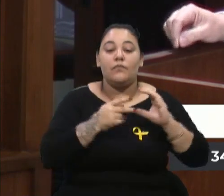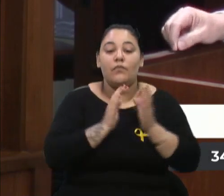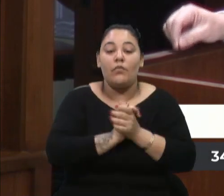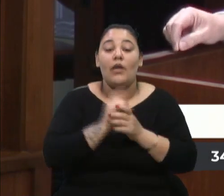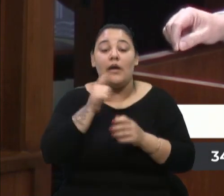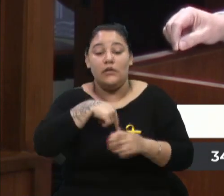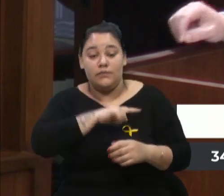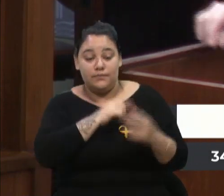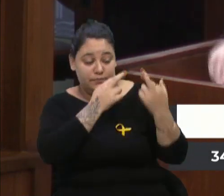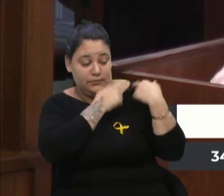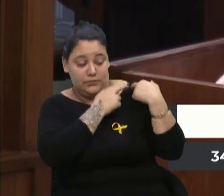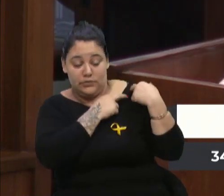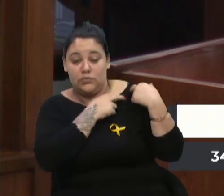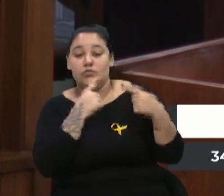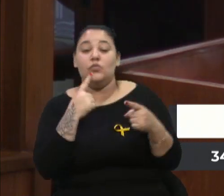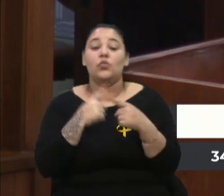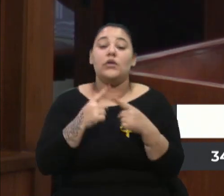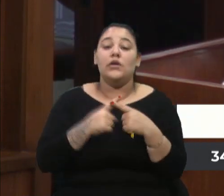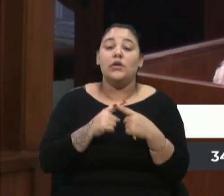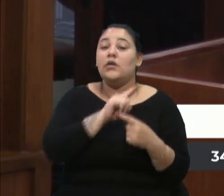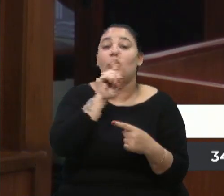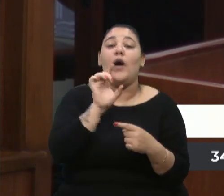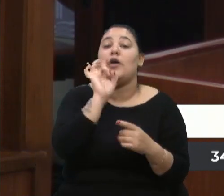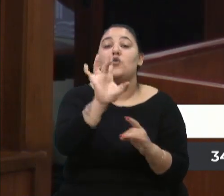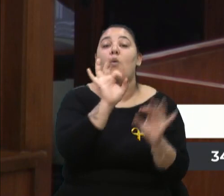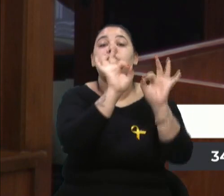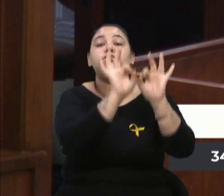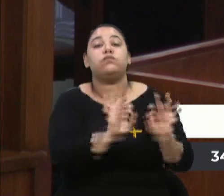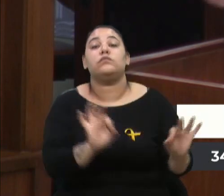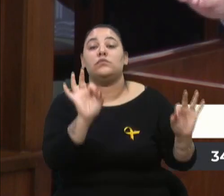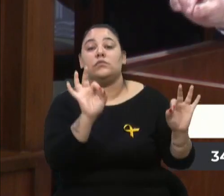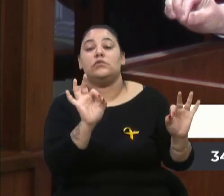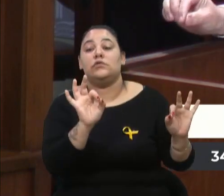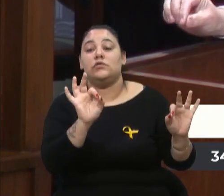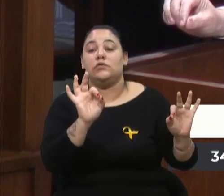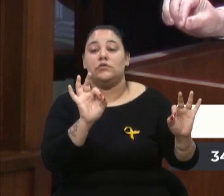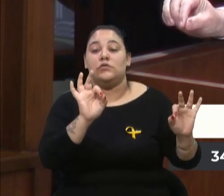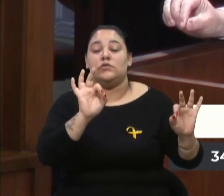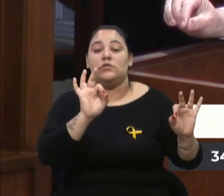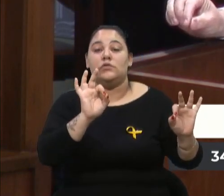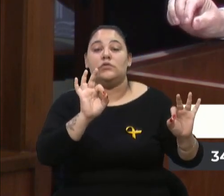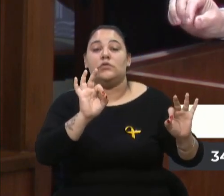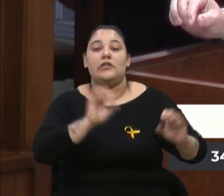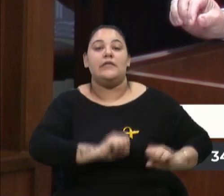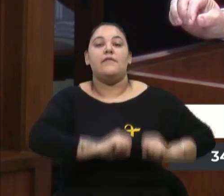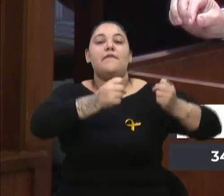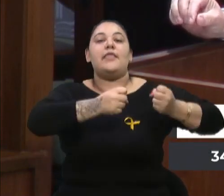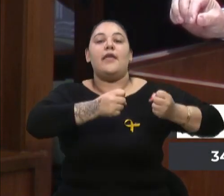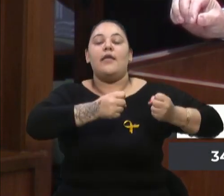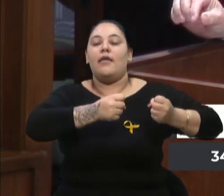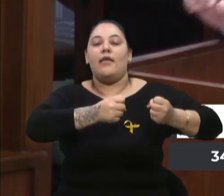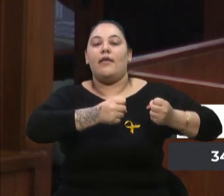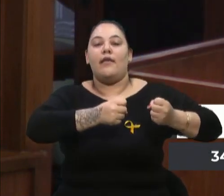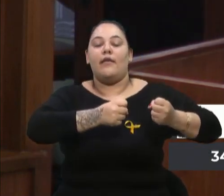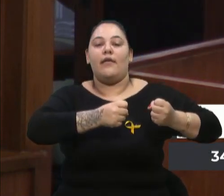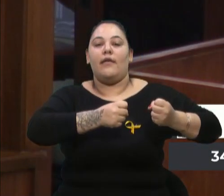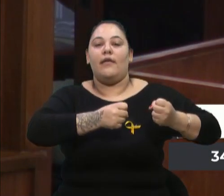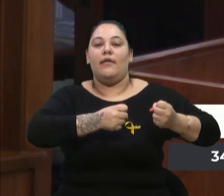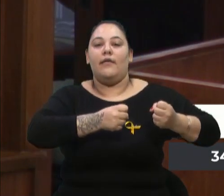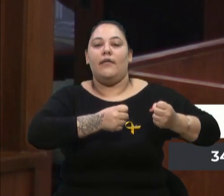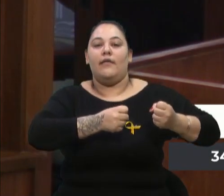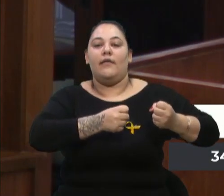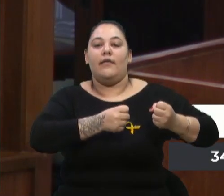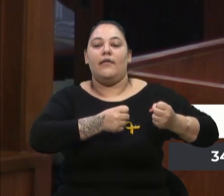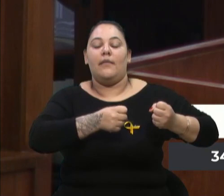temos que ter porque nós não podemos simplesmente advogar pela causa, né? Mas nós temos que